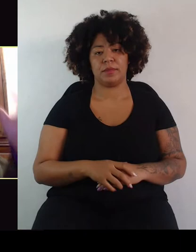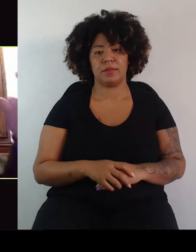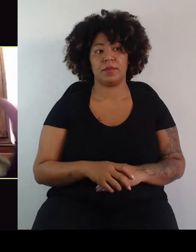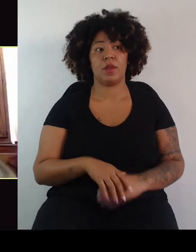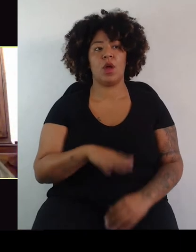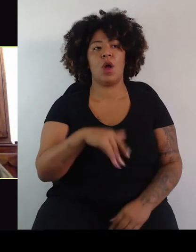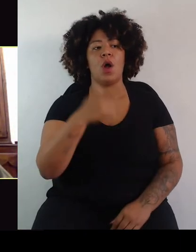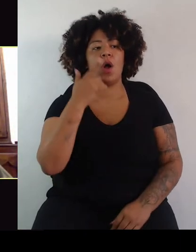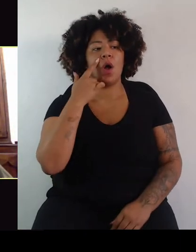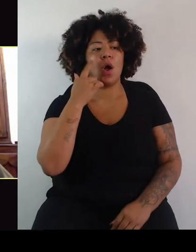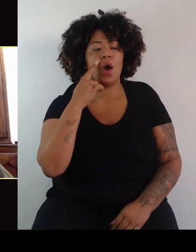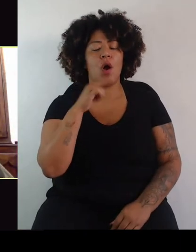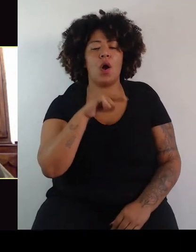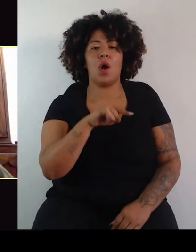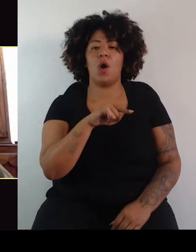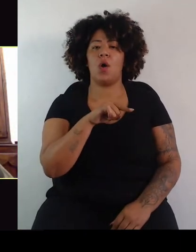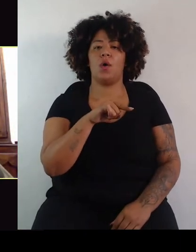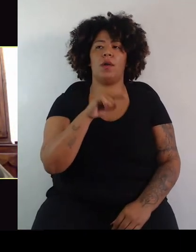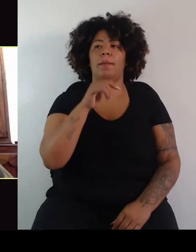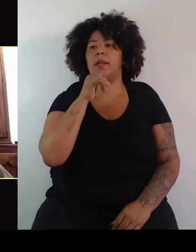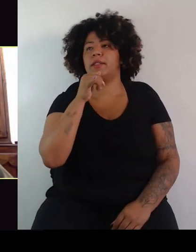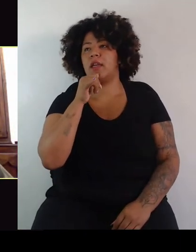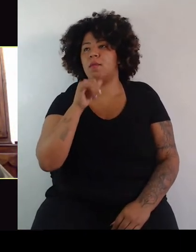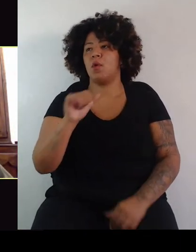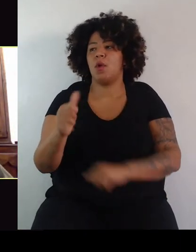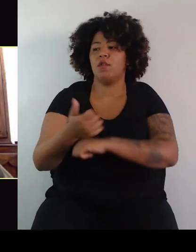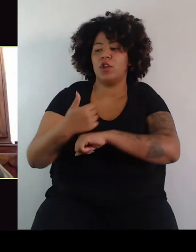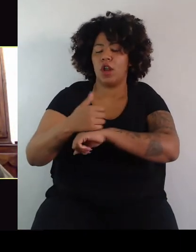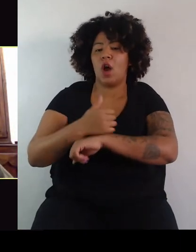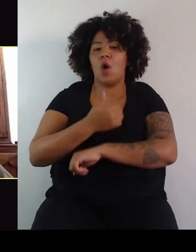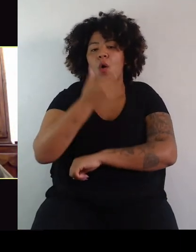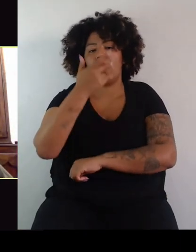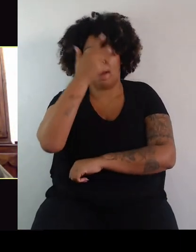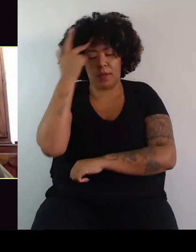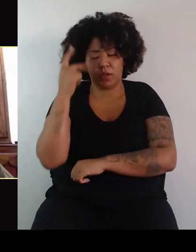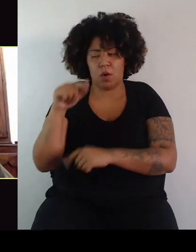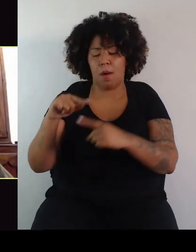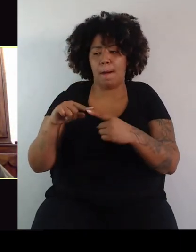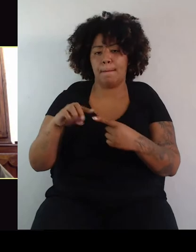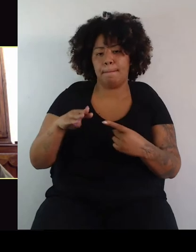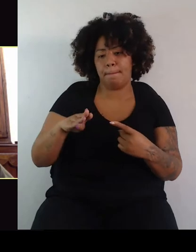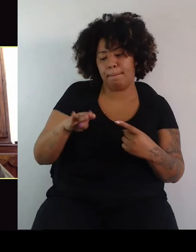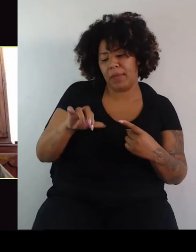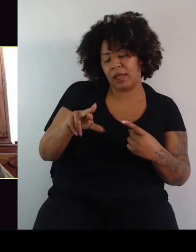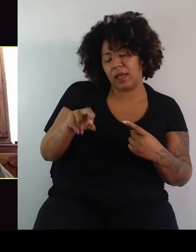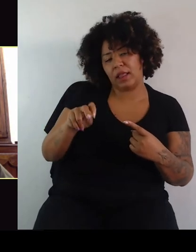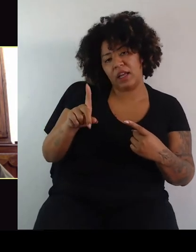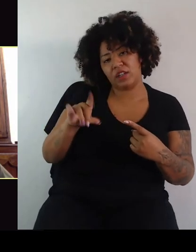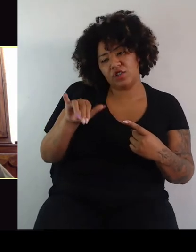para Michelangelo olham para o Caravaggio